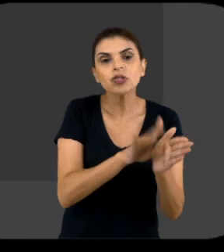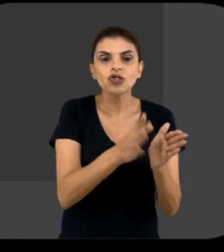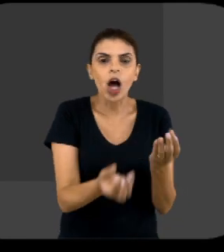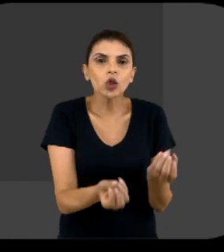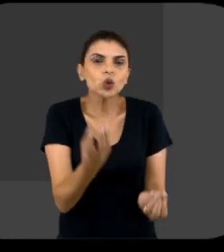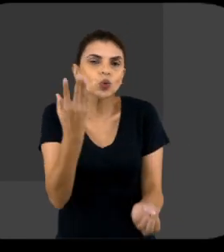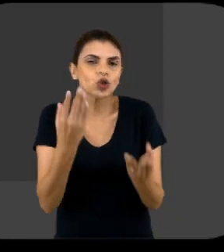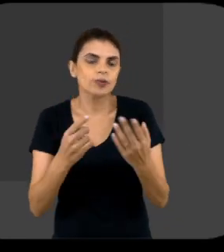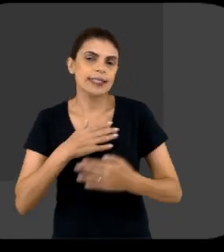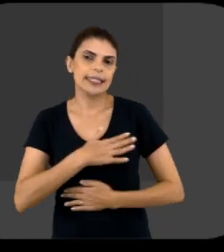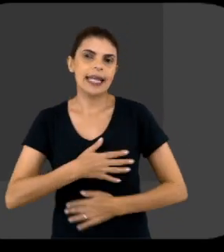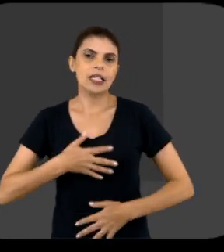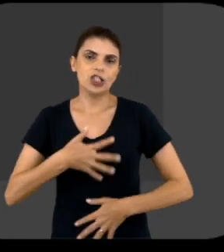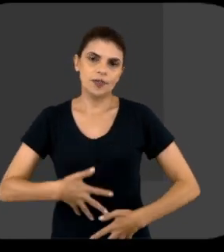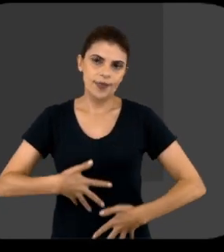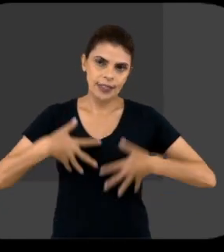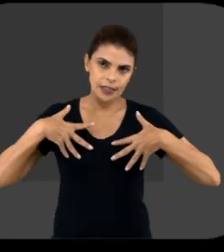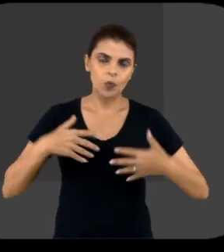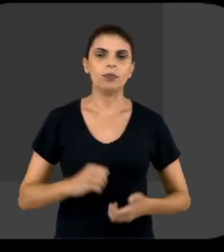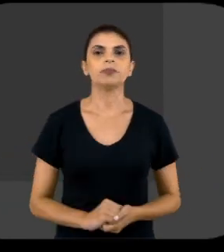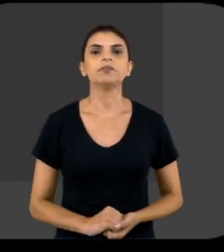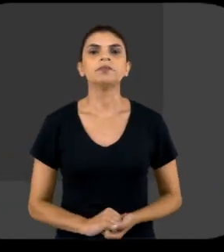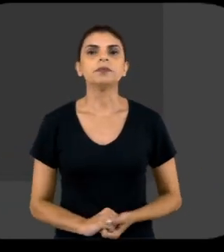dessas pesquisas de satisfação.